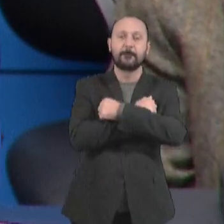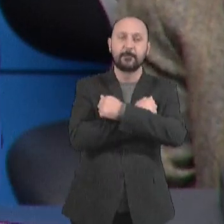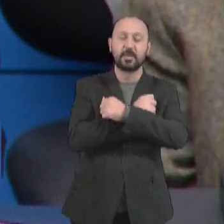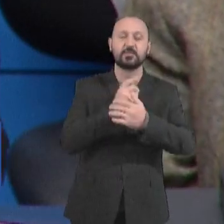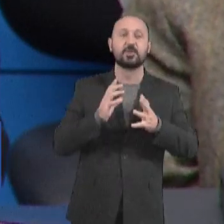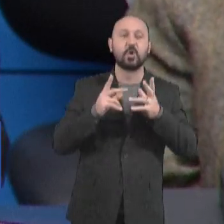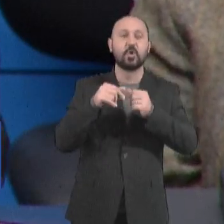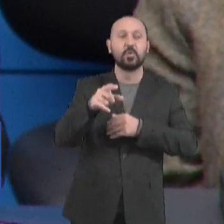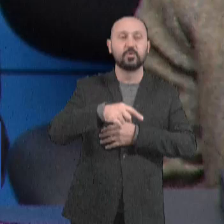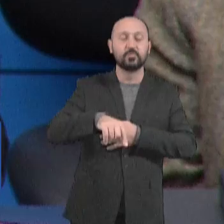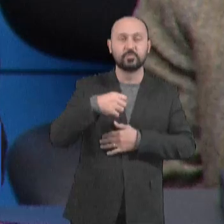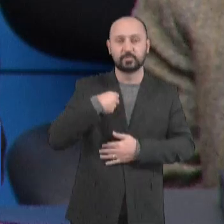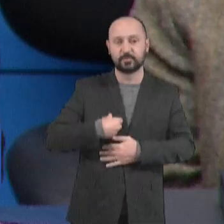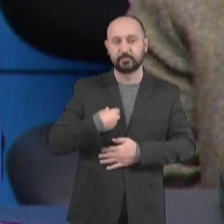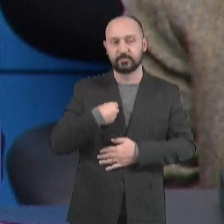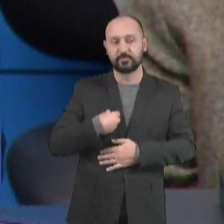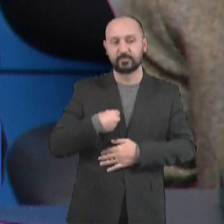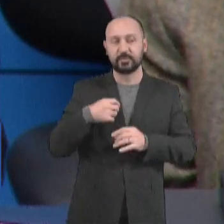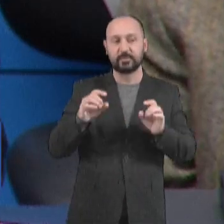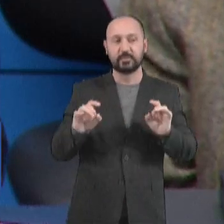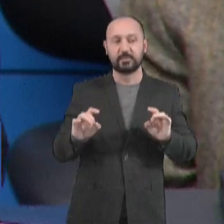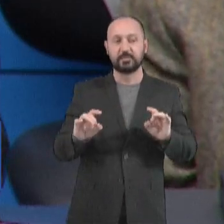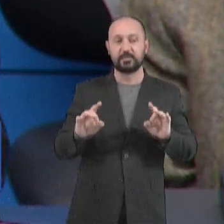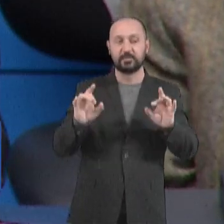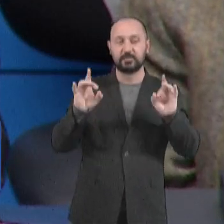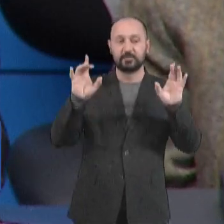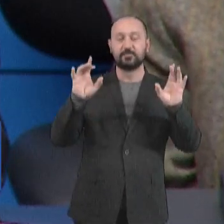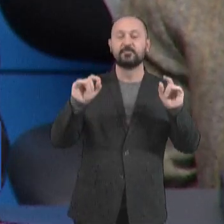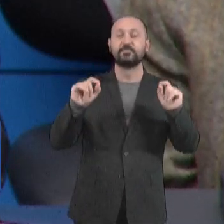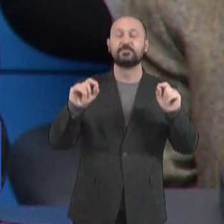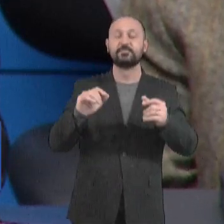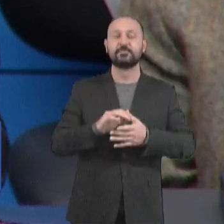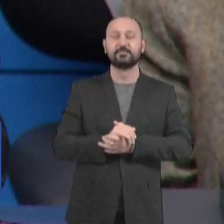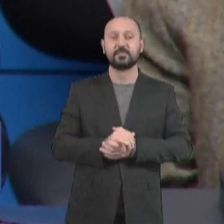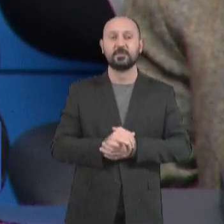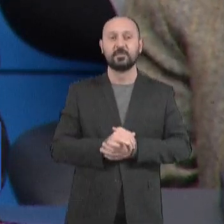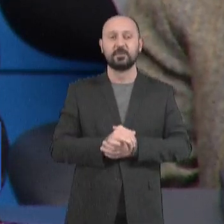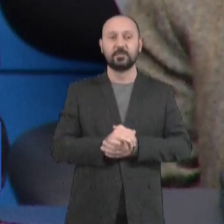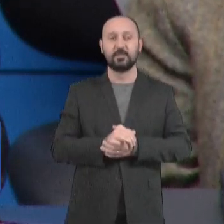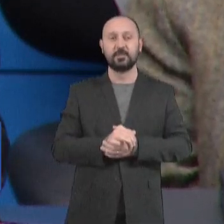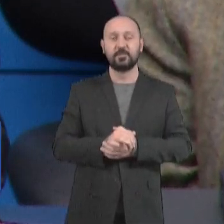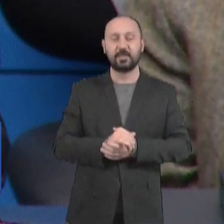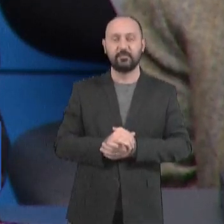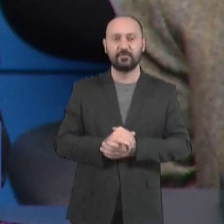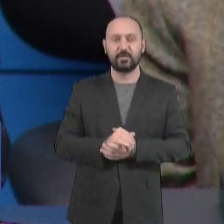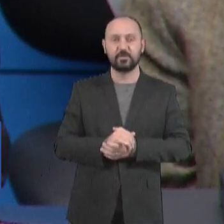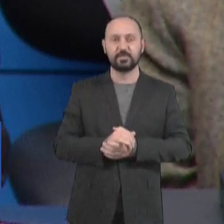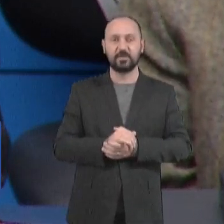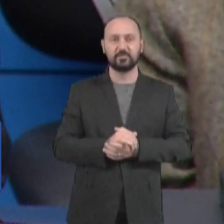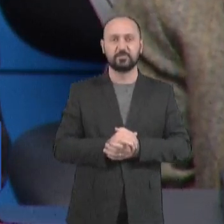abraço a todos os presentes, e de modo especial aos homenageados. E também